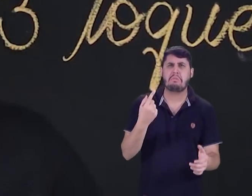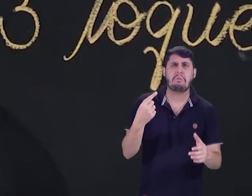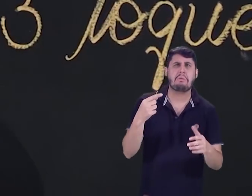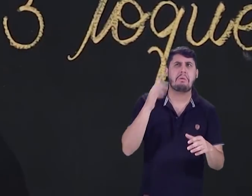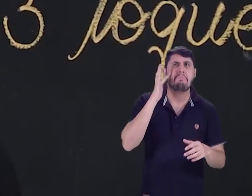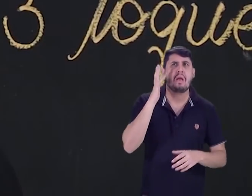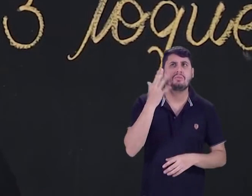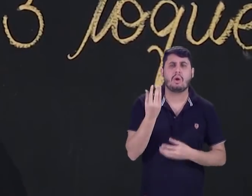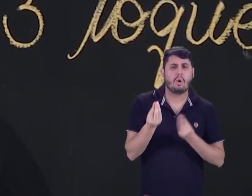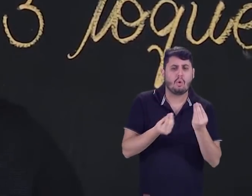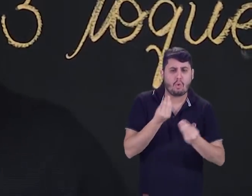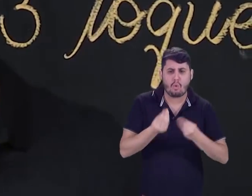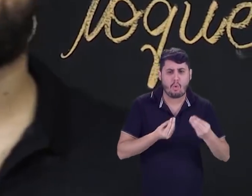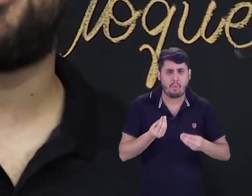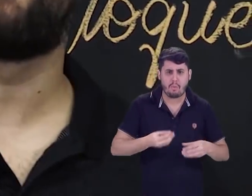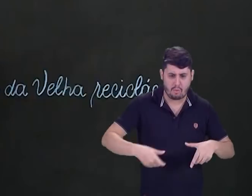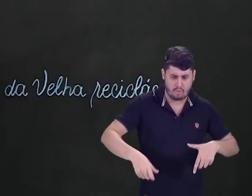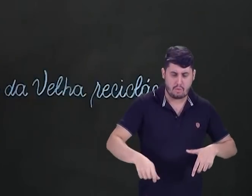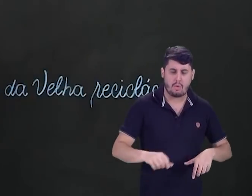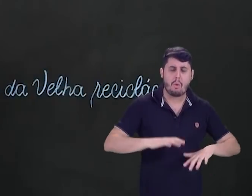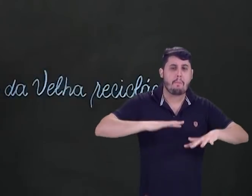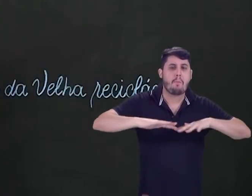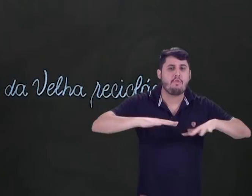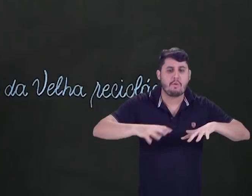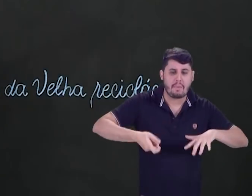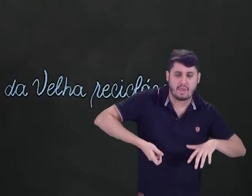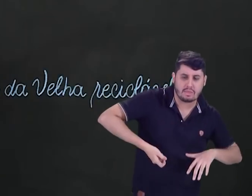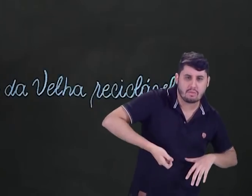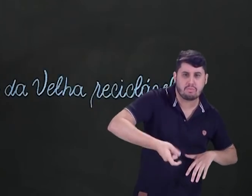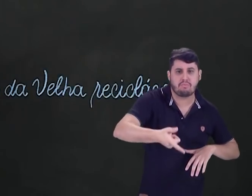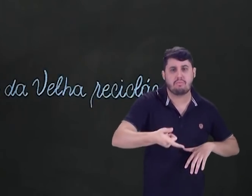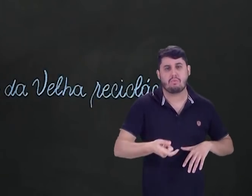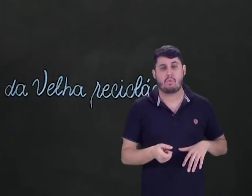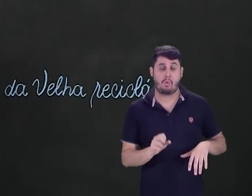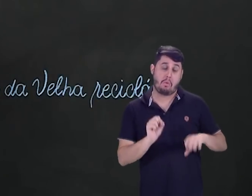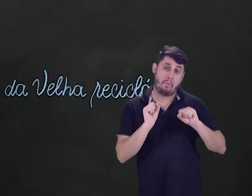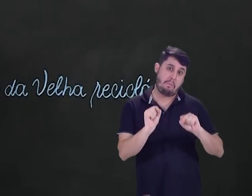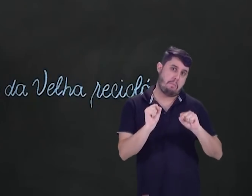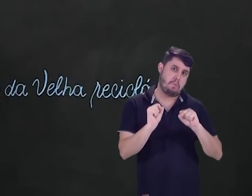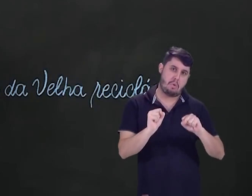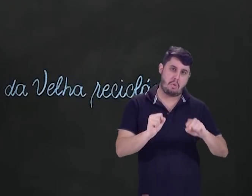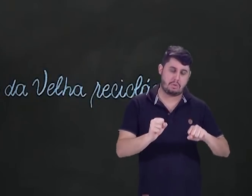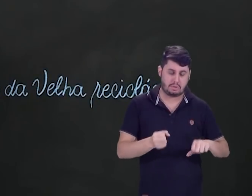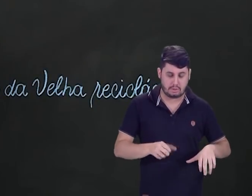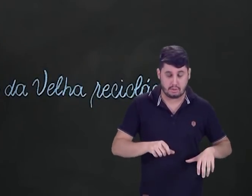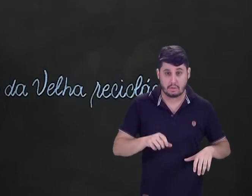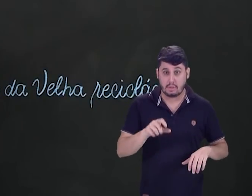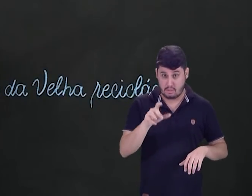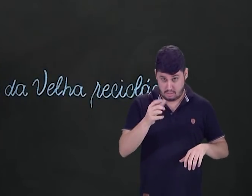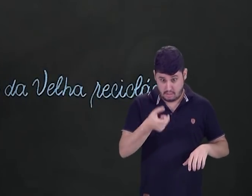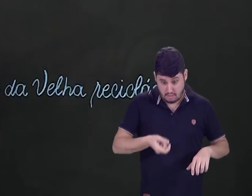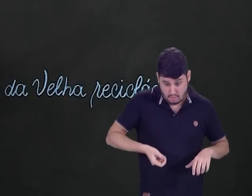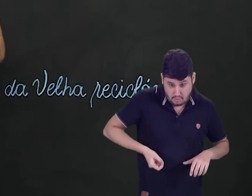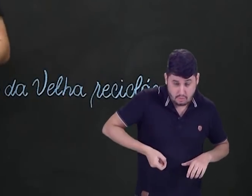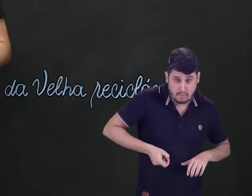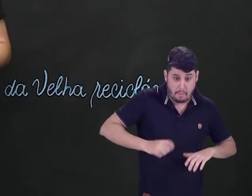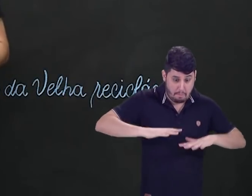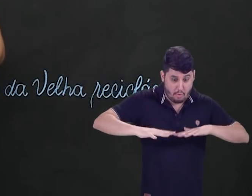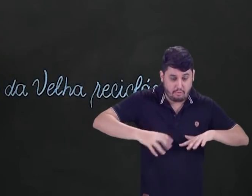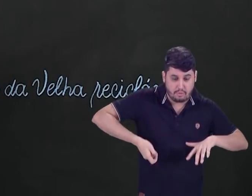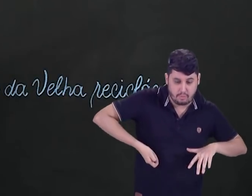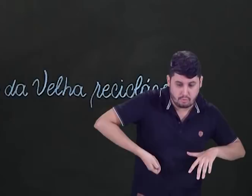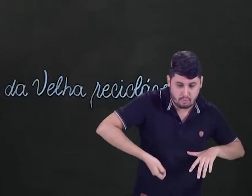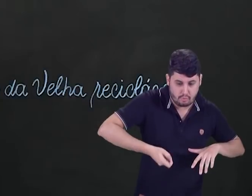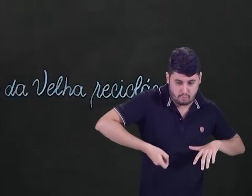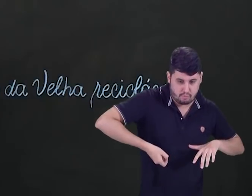se mexer. É simples, a gente vai fazer um movimento, ou você vai empurrá-la com o dedo, ou você vai fazer aquele